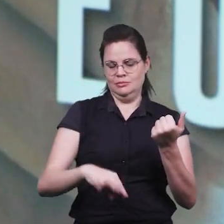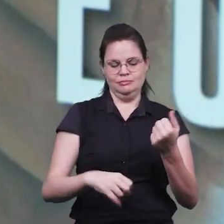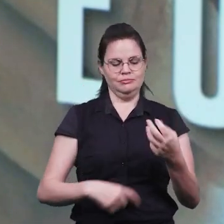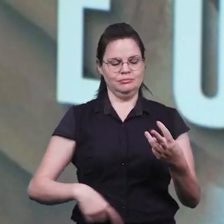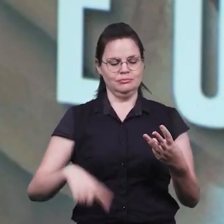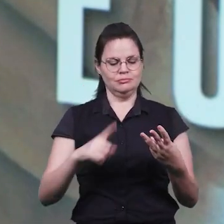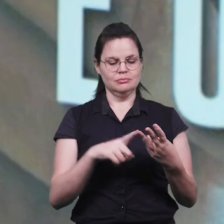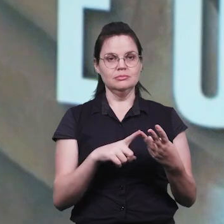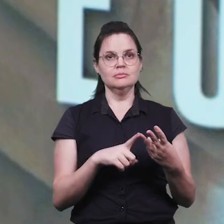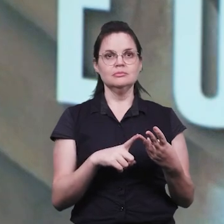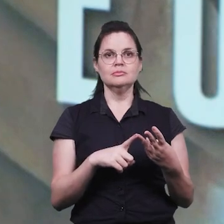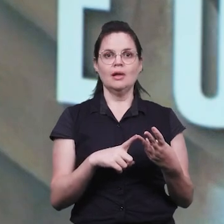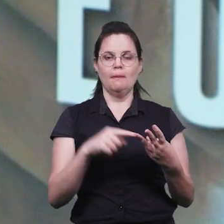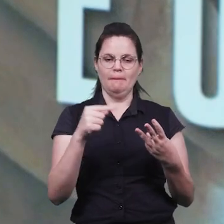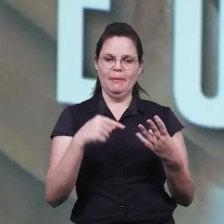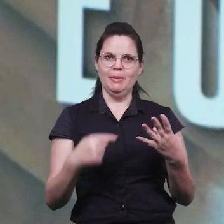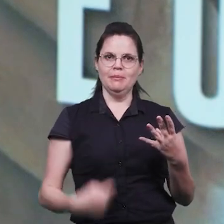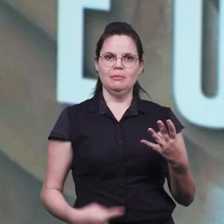Então, a